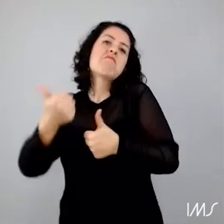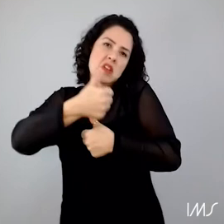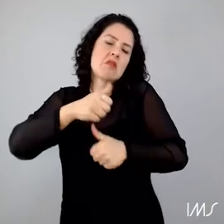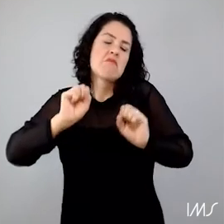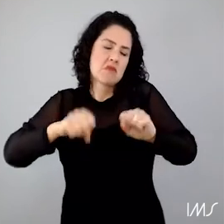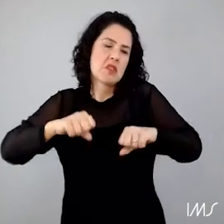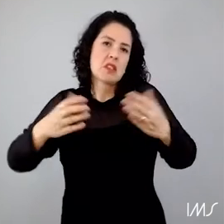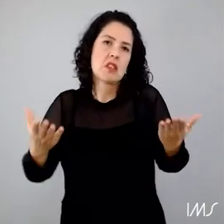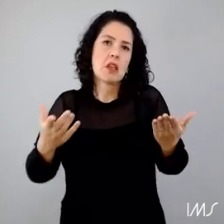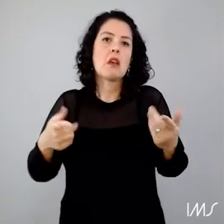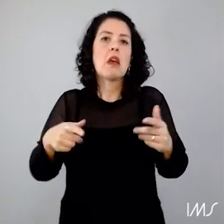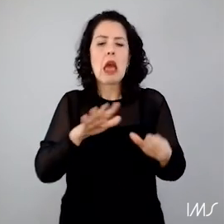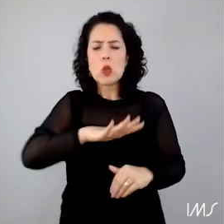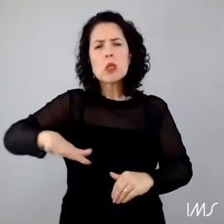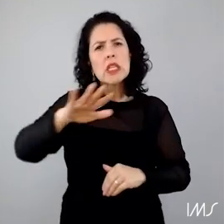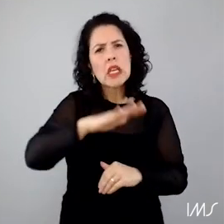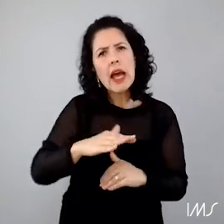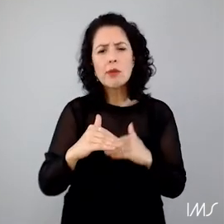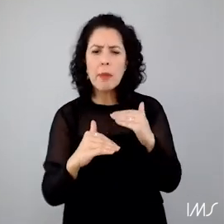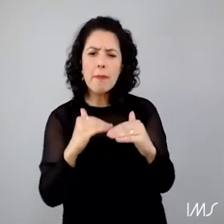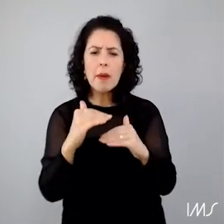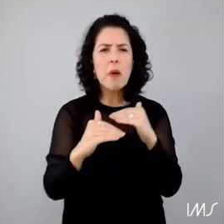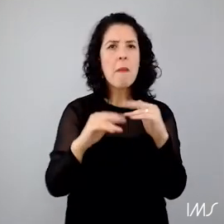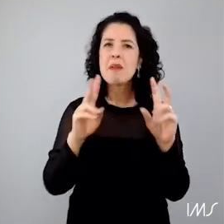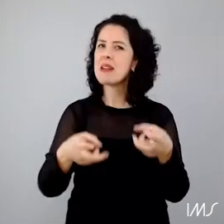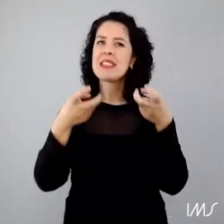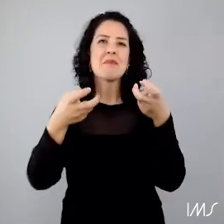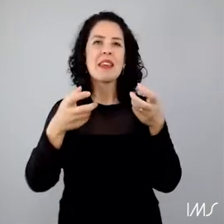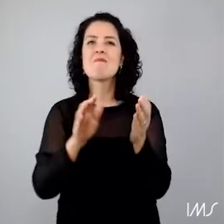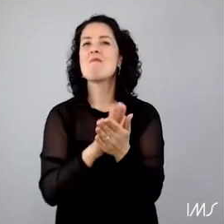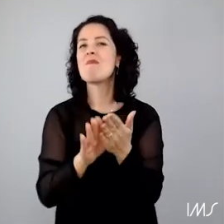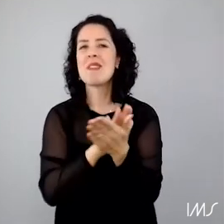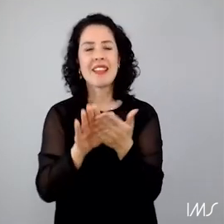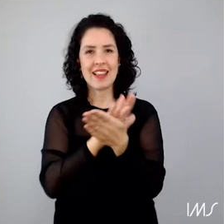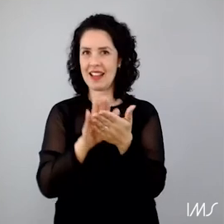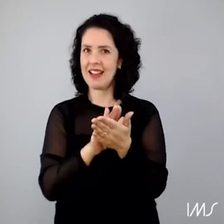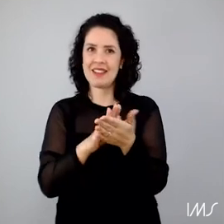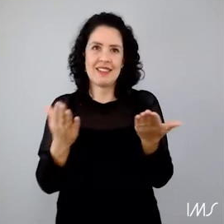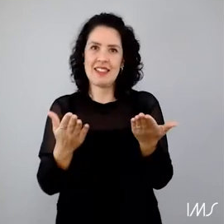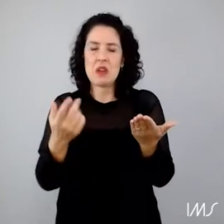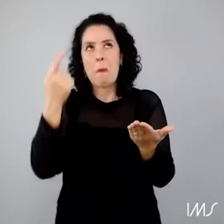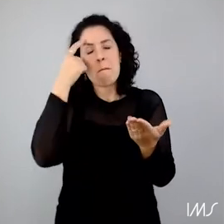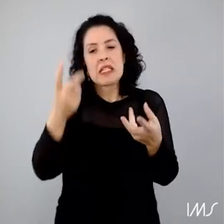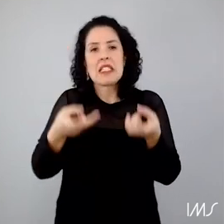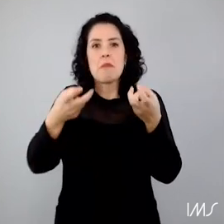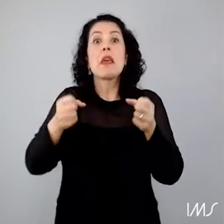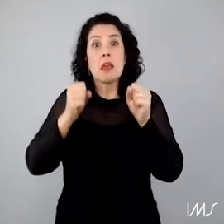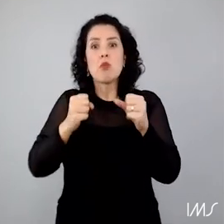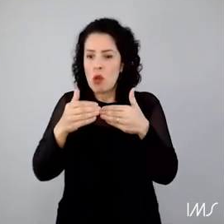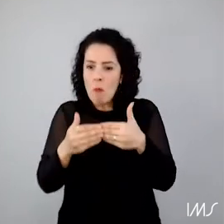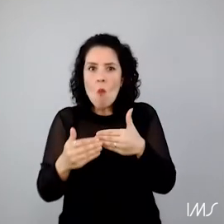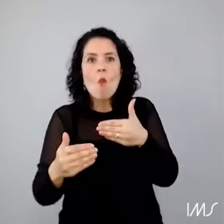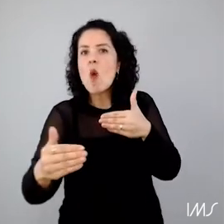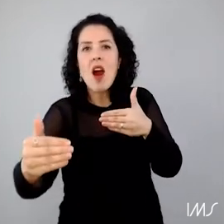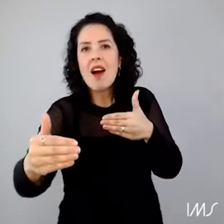cenário de construção, mas que não percebe claramente esse cenário de construção como um cenário de continuidade,